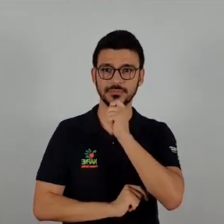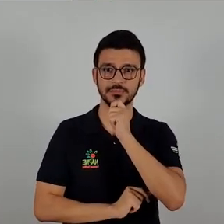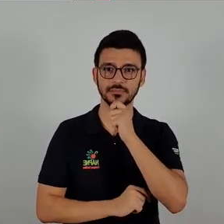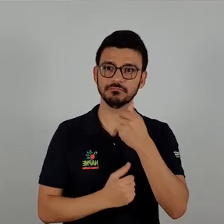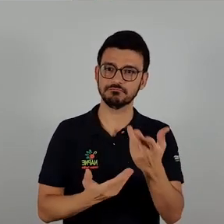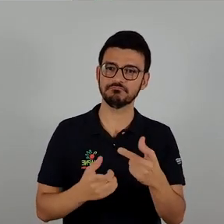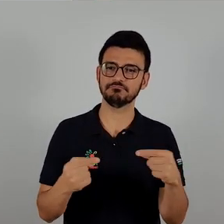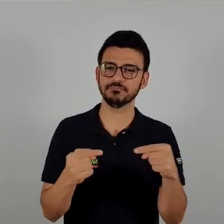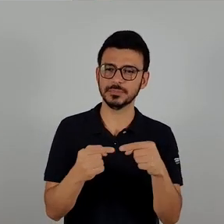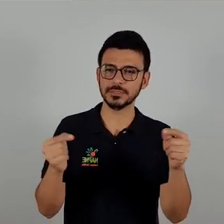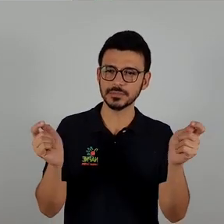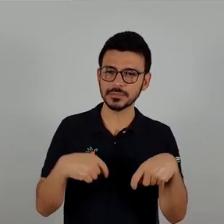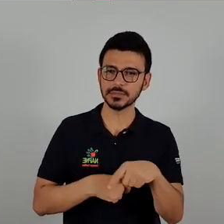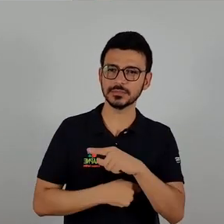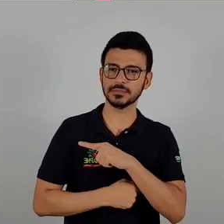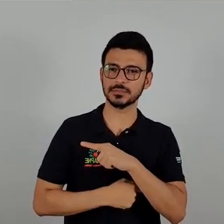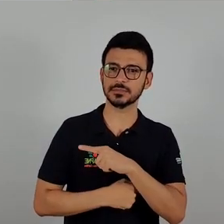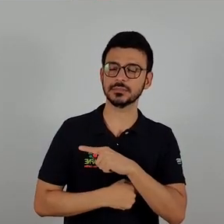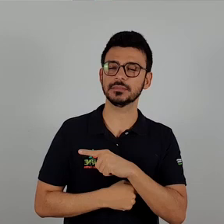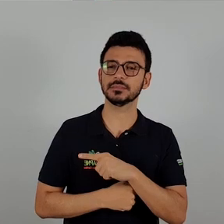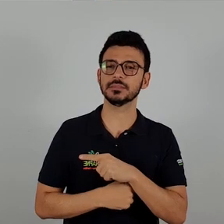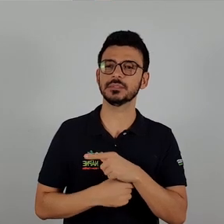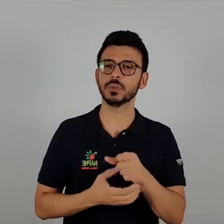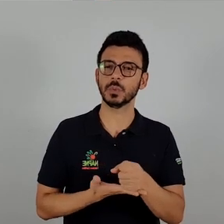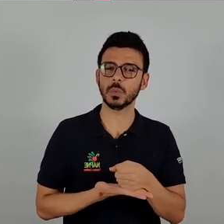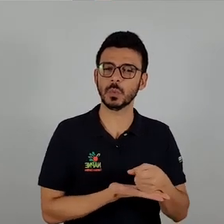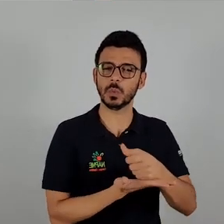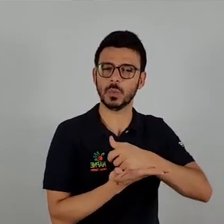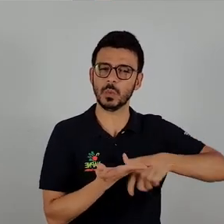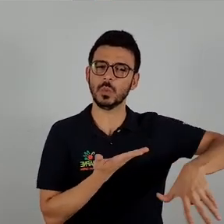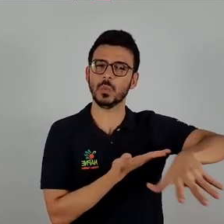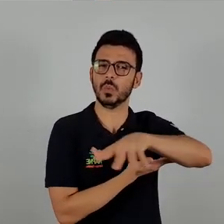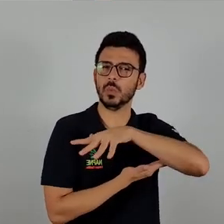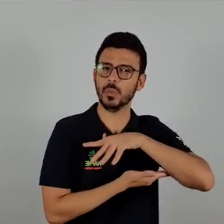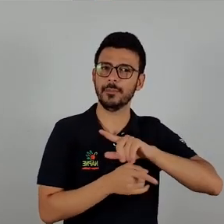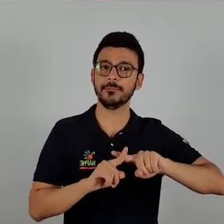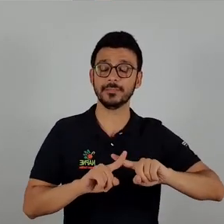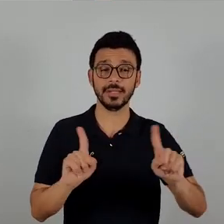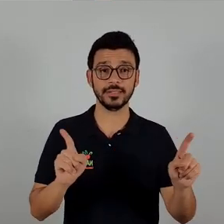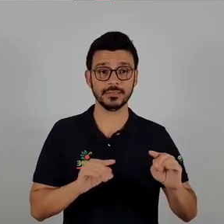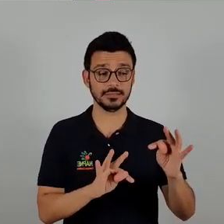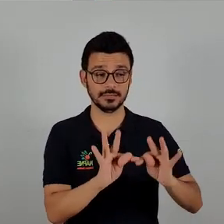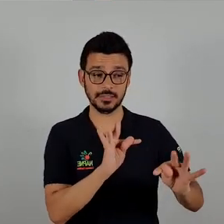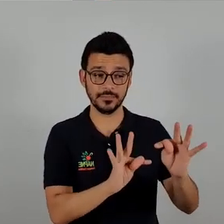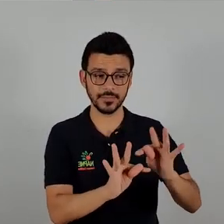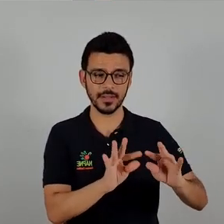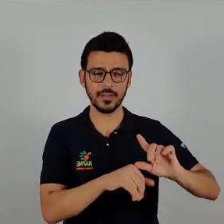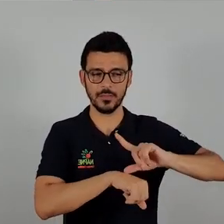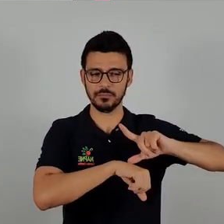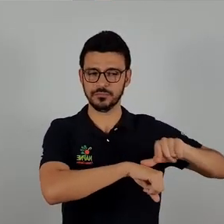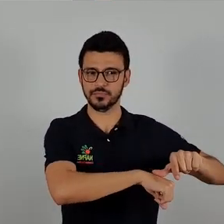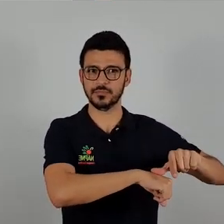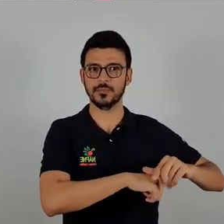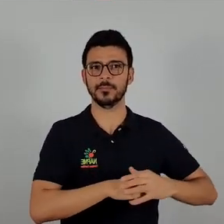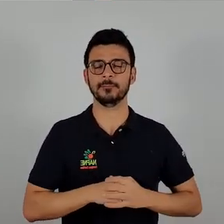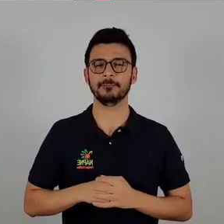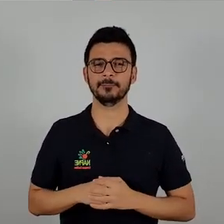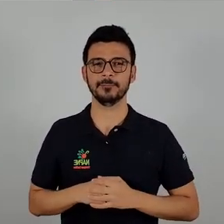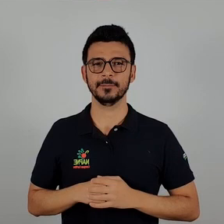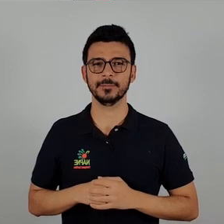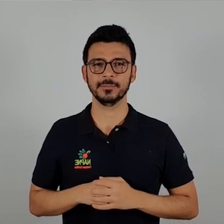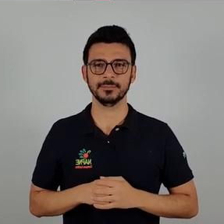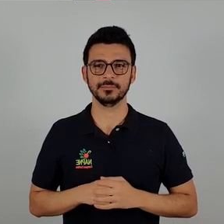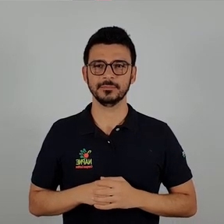Tá, isso aqui eu vou passar um pouquinho. Então só vou dar um exemplo aqui, ó. Quando o rim e o coração não conversam bem na visão da